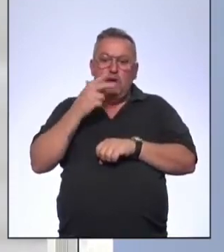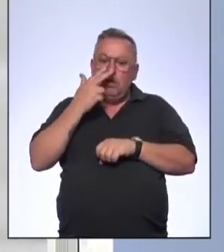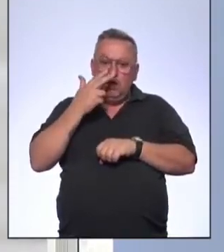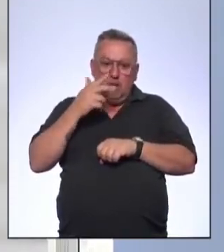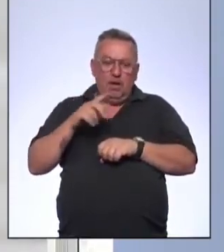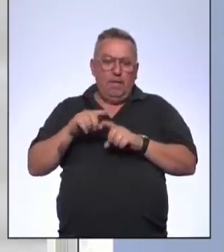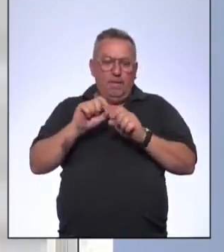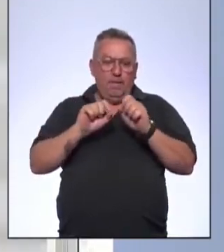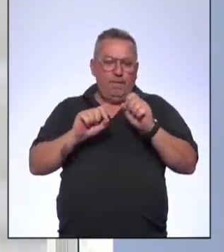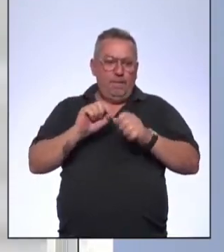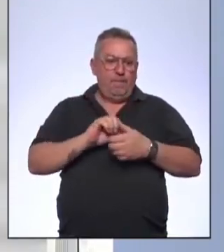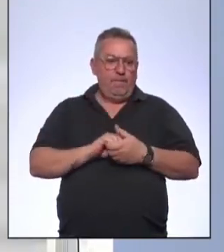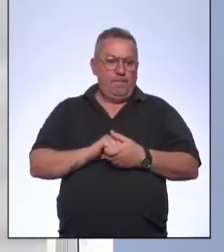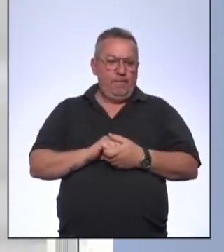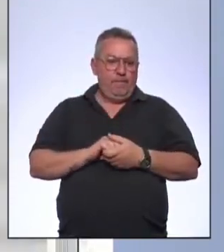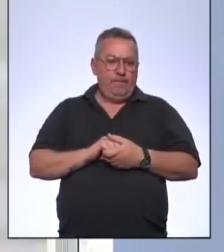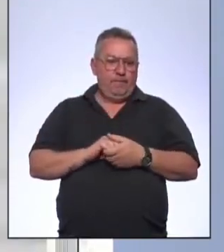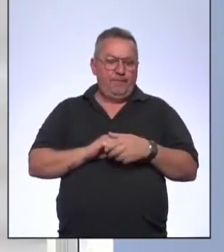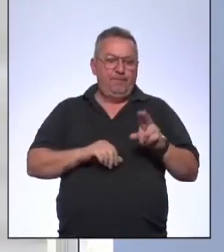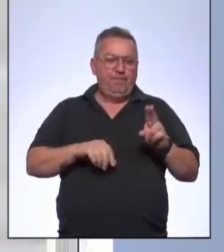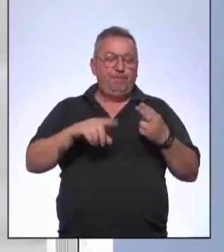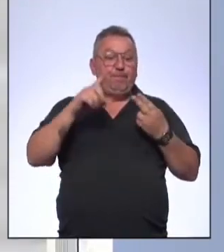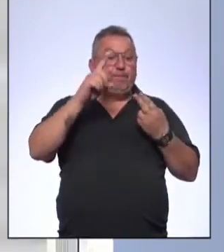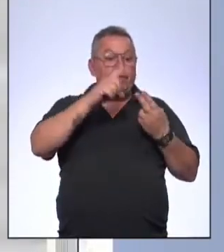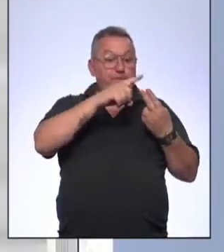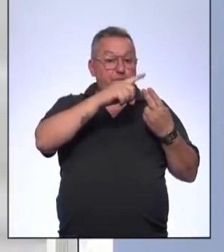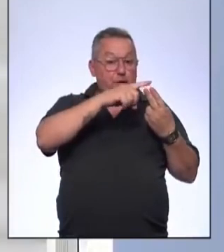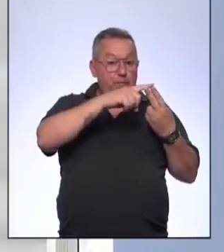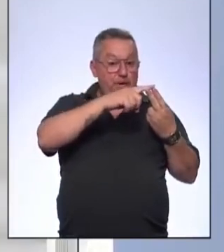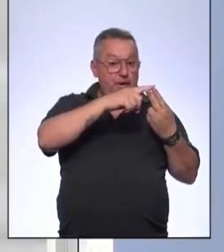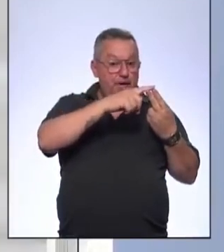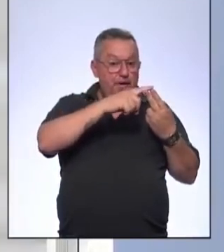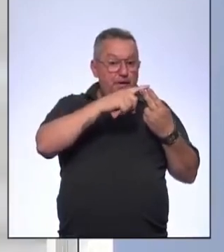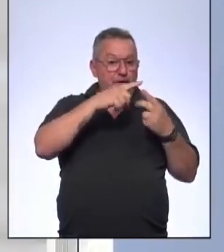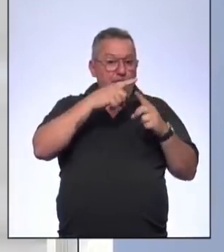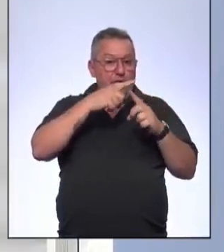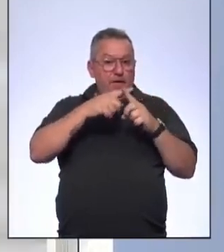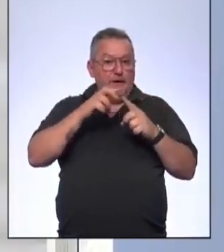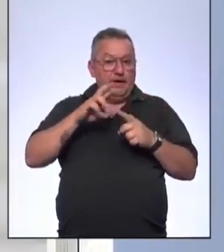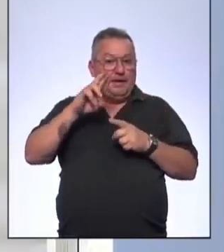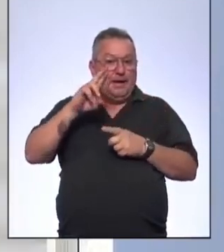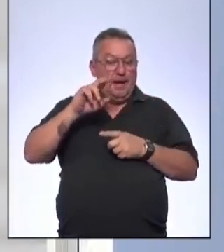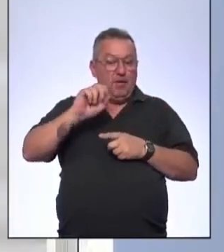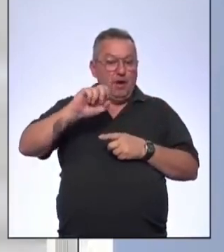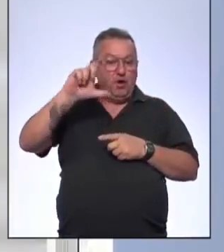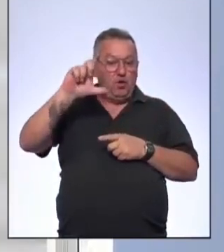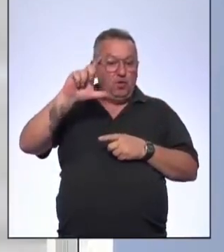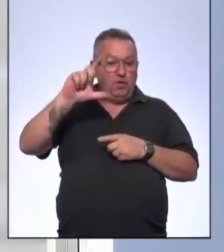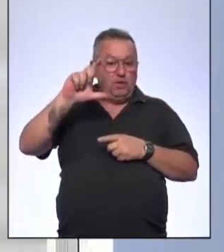eu vou fazer π vezes R maiúsculo, que é o maior,